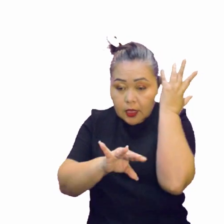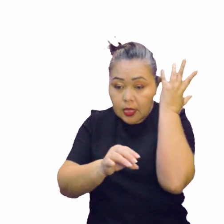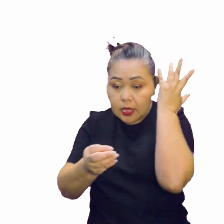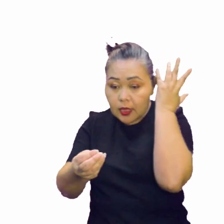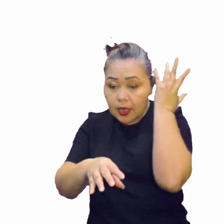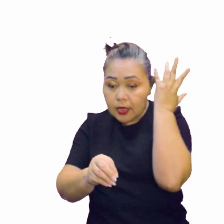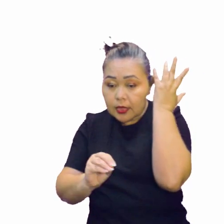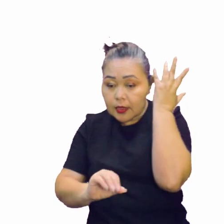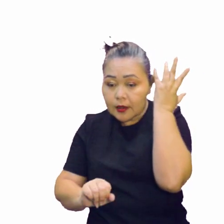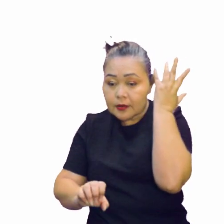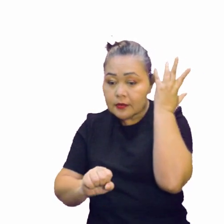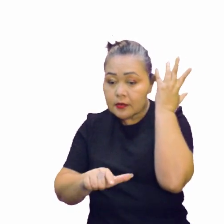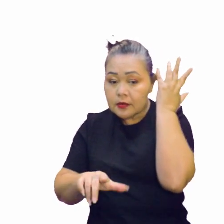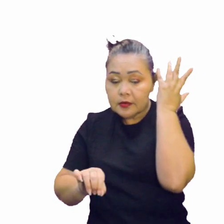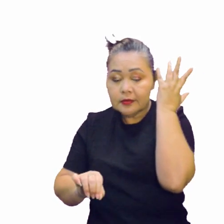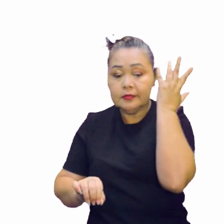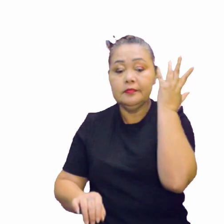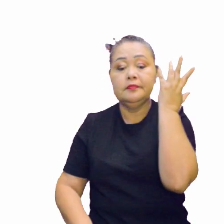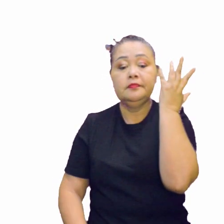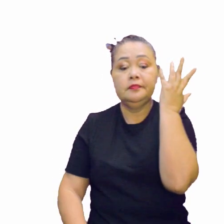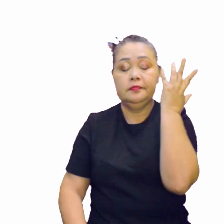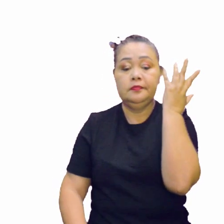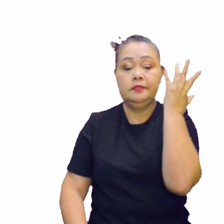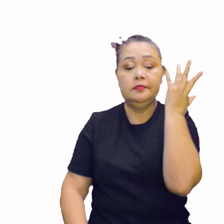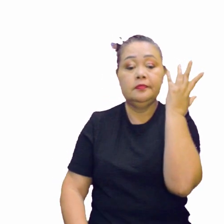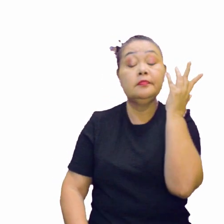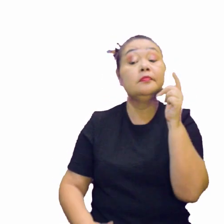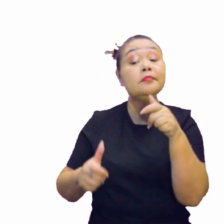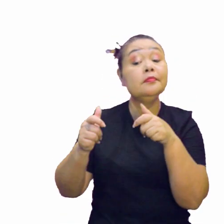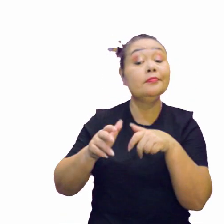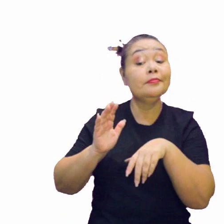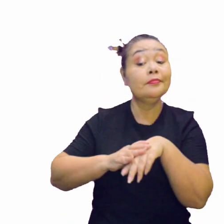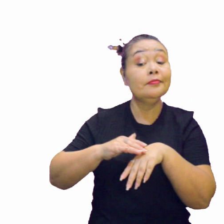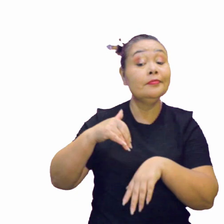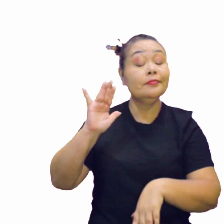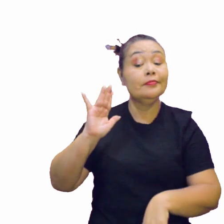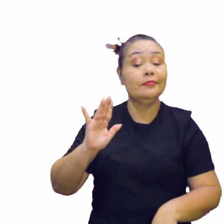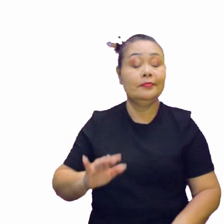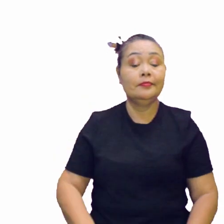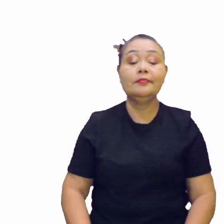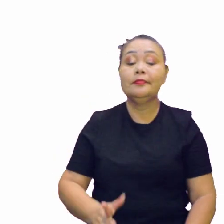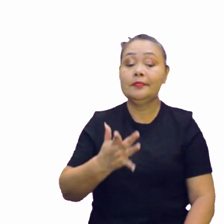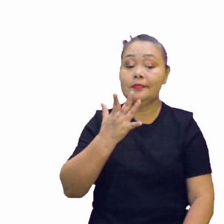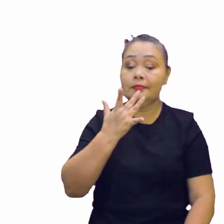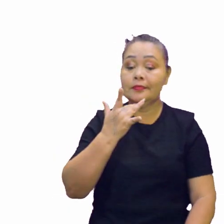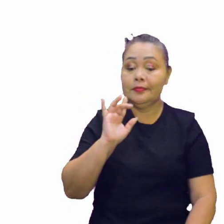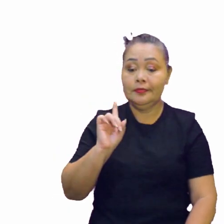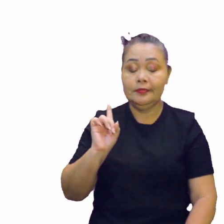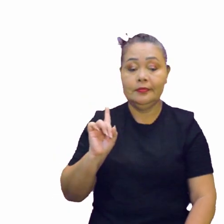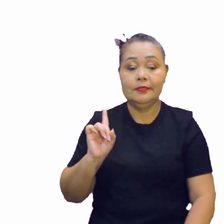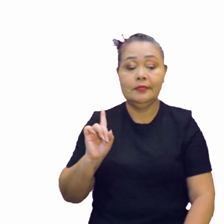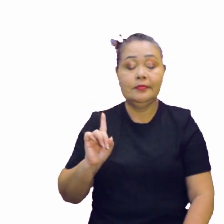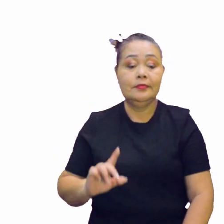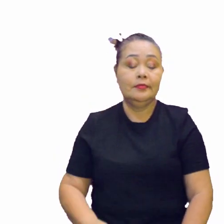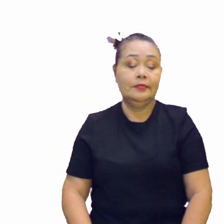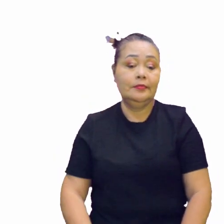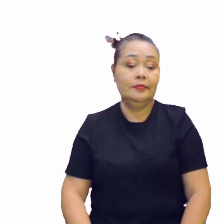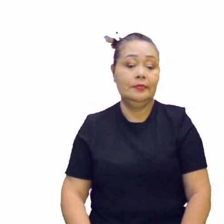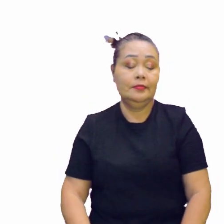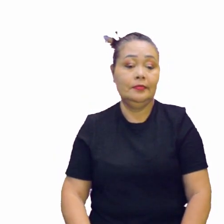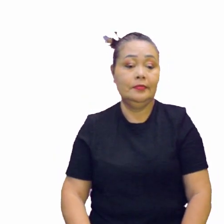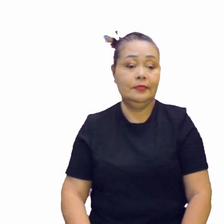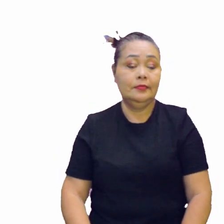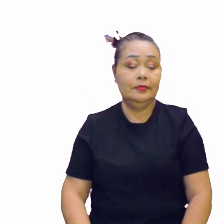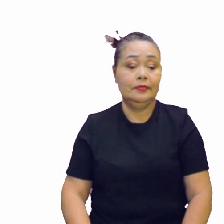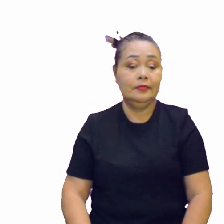físico-química. Aonde mais, professor? Deixa eu pegar uma cor aqui que dá para... né? Tem essa